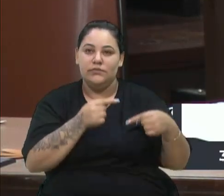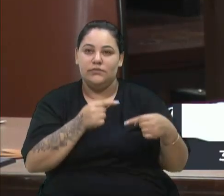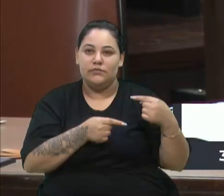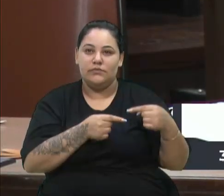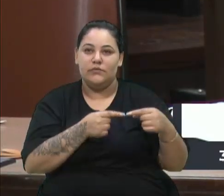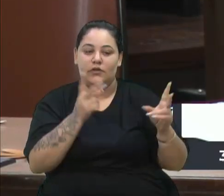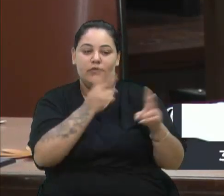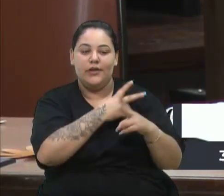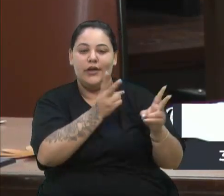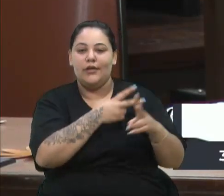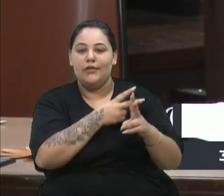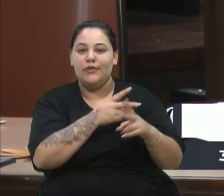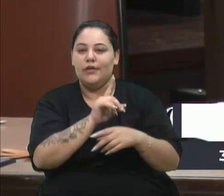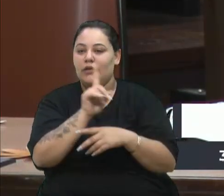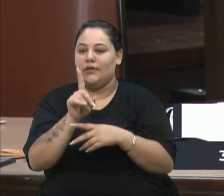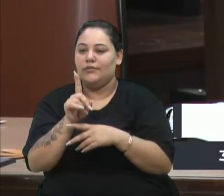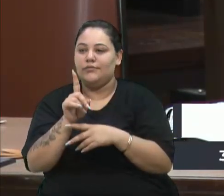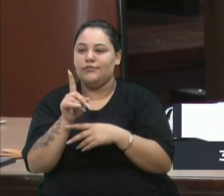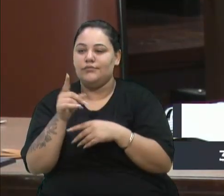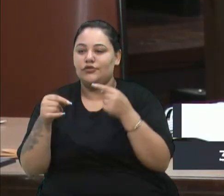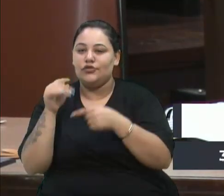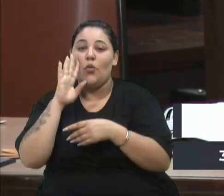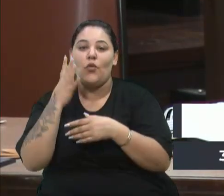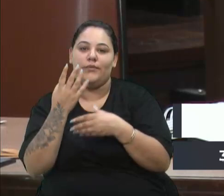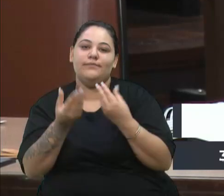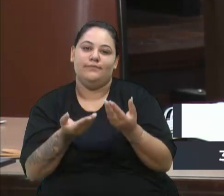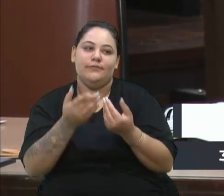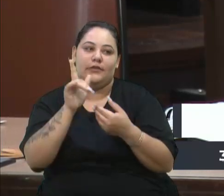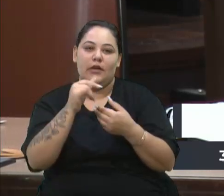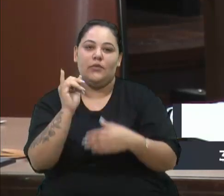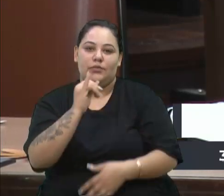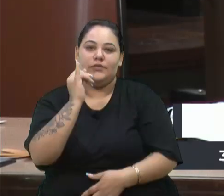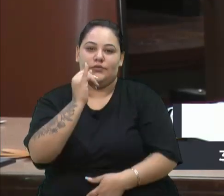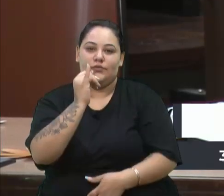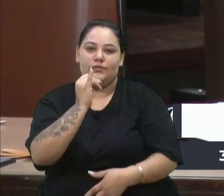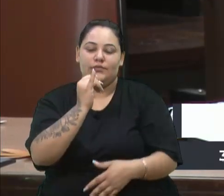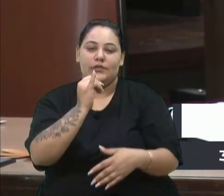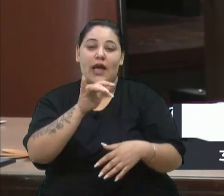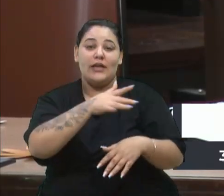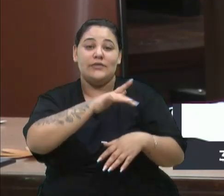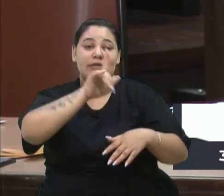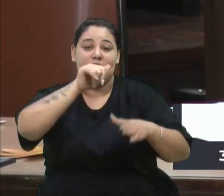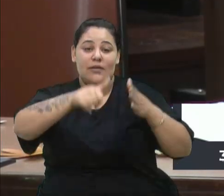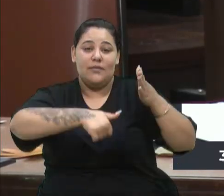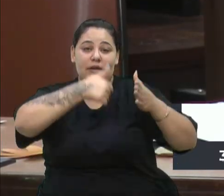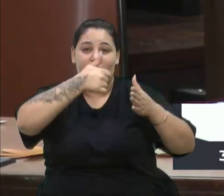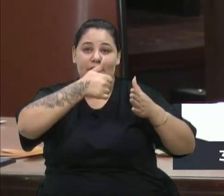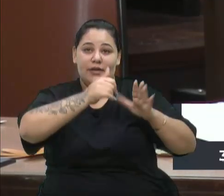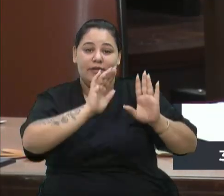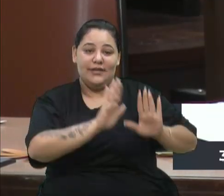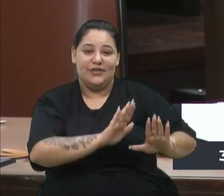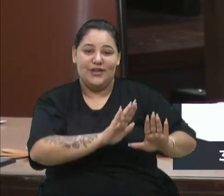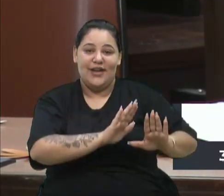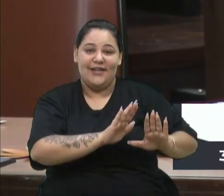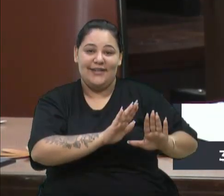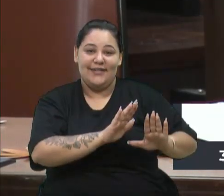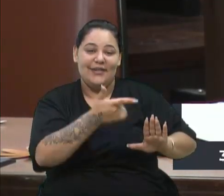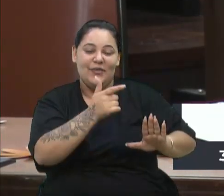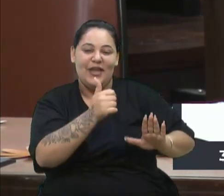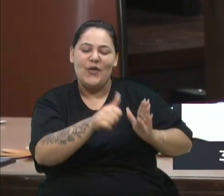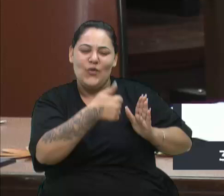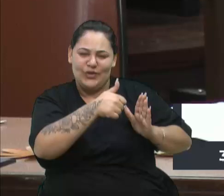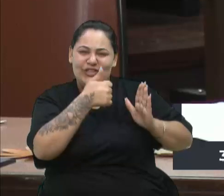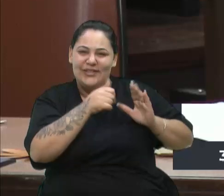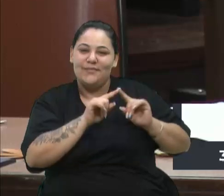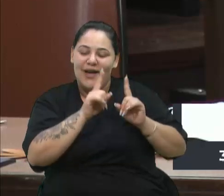vento ao invés de discutir soluções. É, isso é o importante. É, às vezes é melhor deixar de ganhar umas curtidas, mas salvar